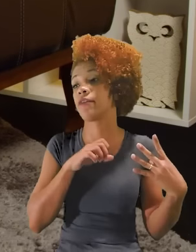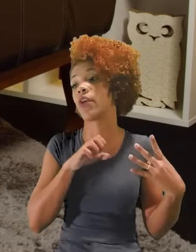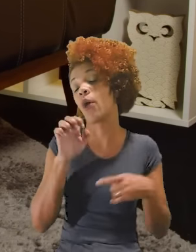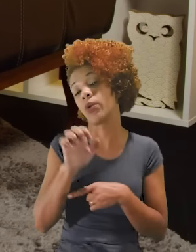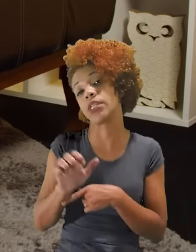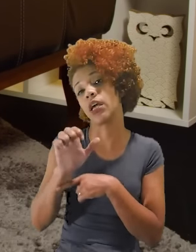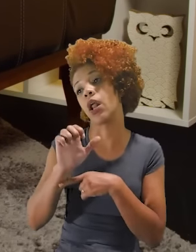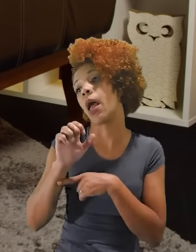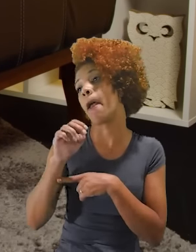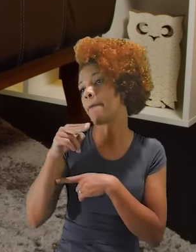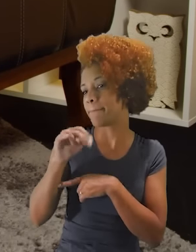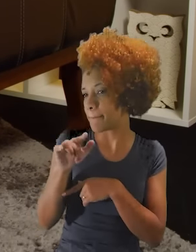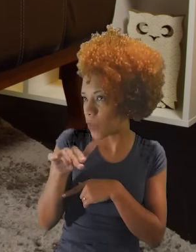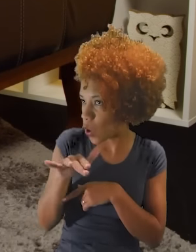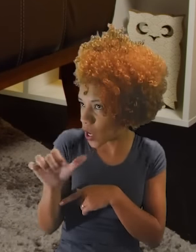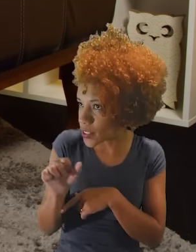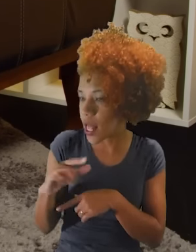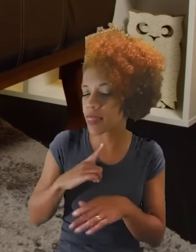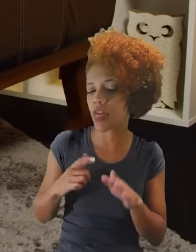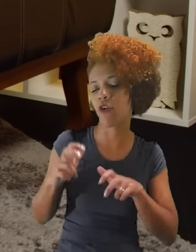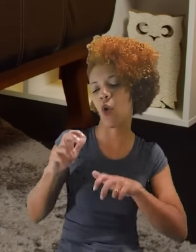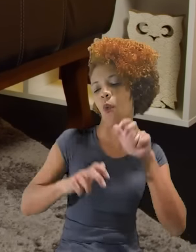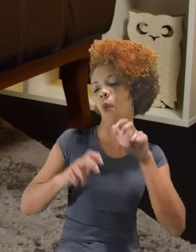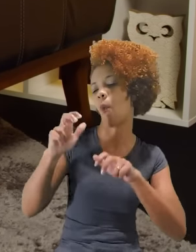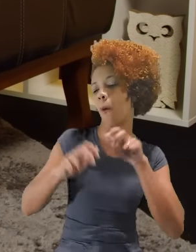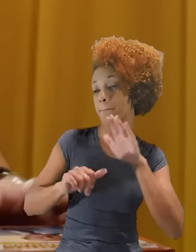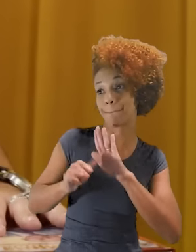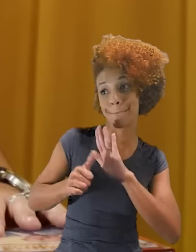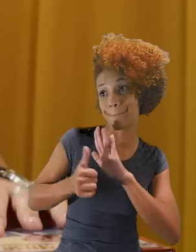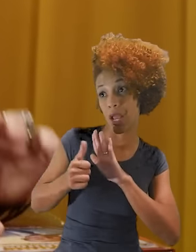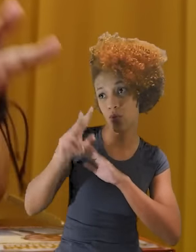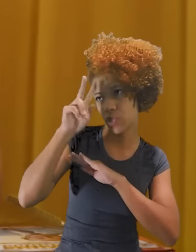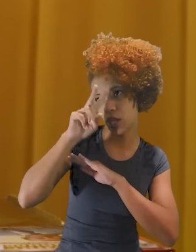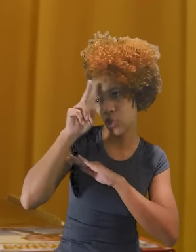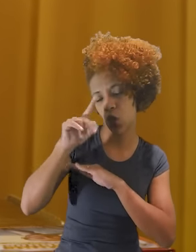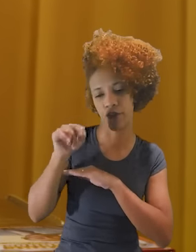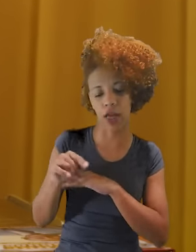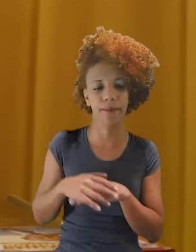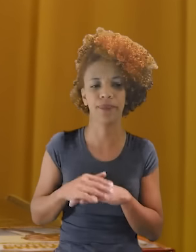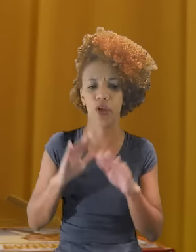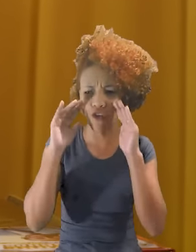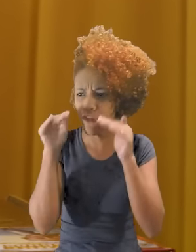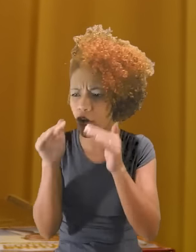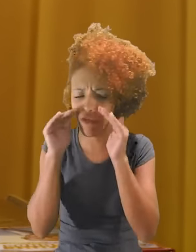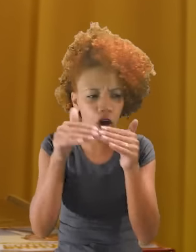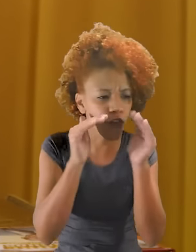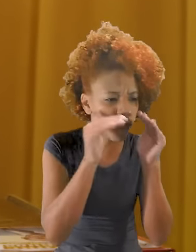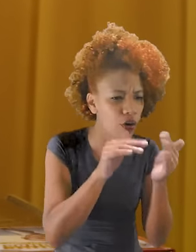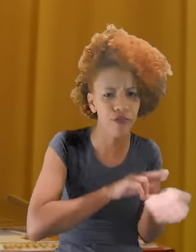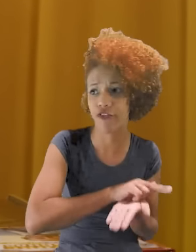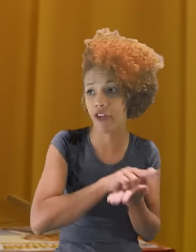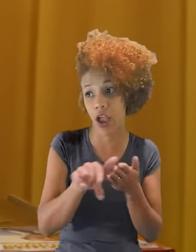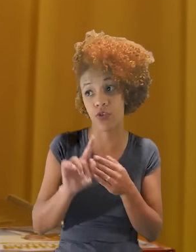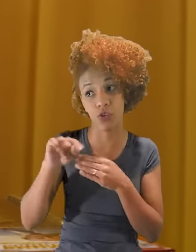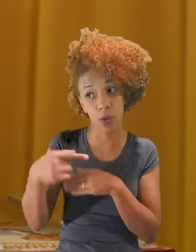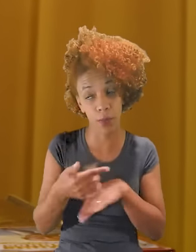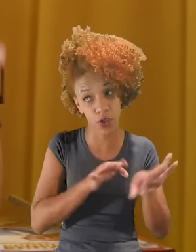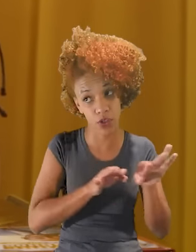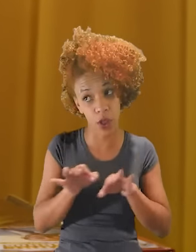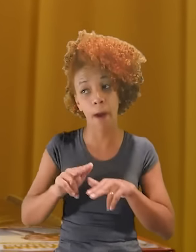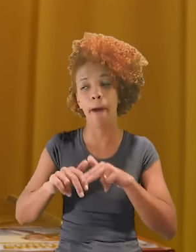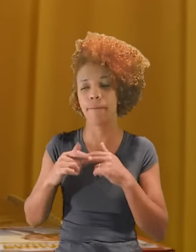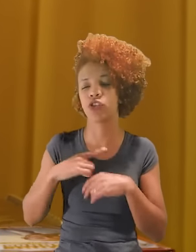que foi o primeiro boneco mecatrônico da história, o primeiro robô da história, que foi lá. Então, cara, ele era muito focado em várias coisas. E o próximo